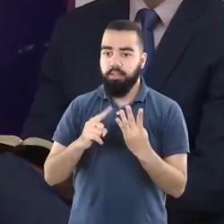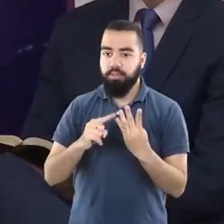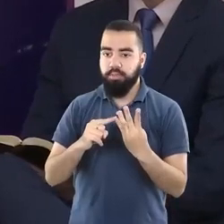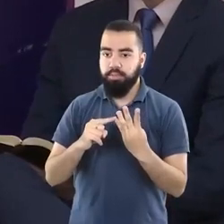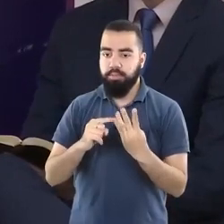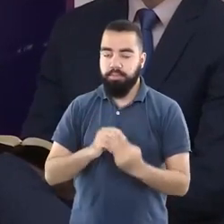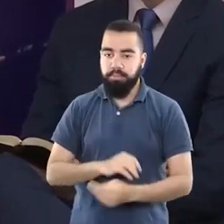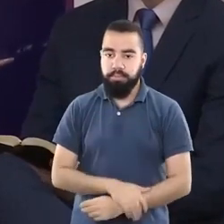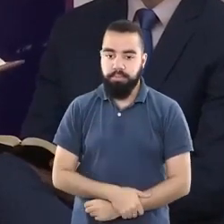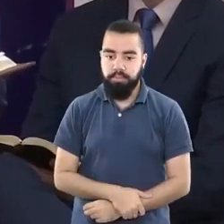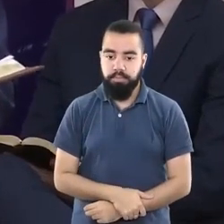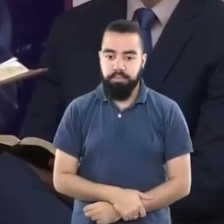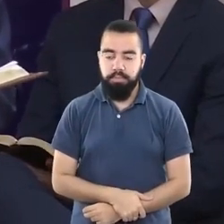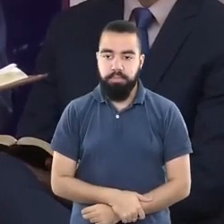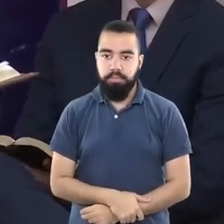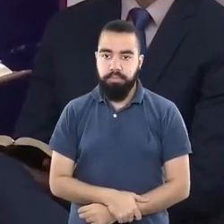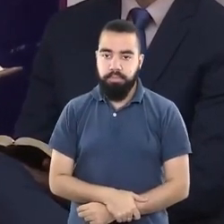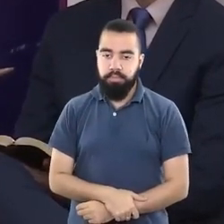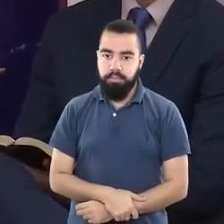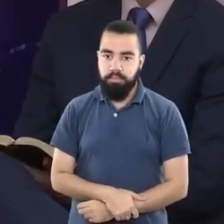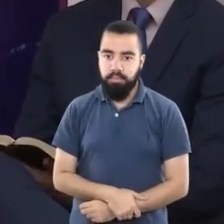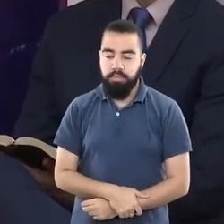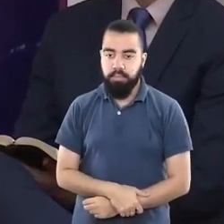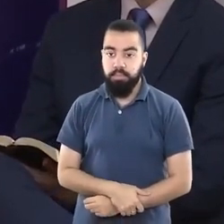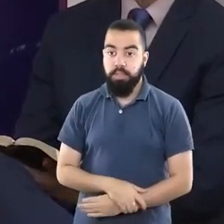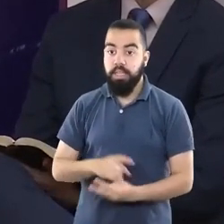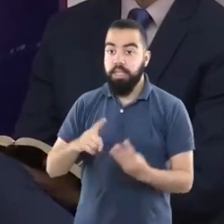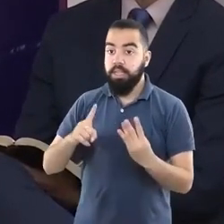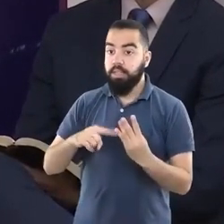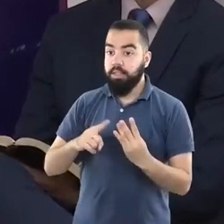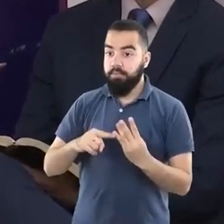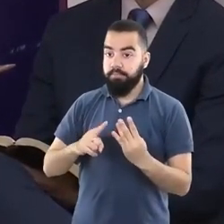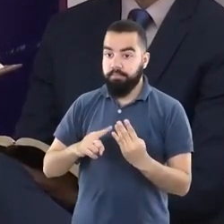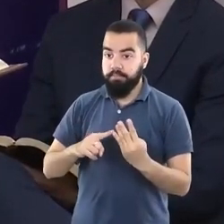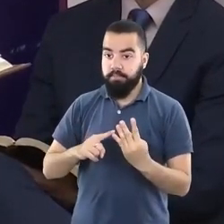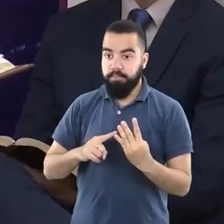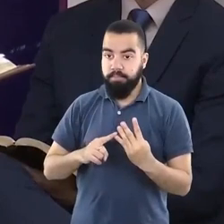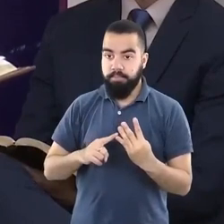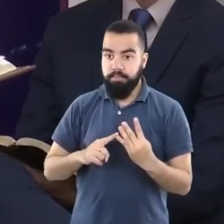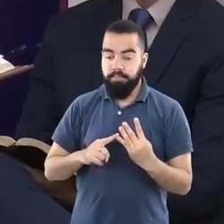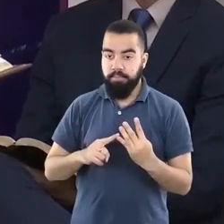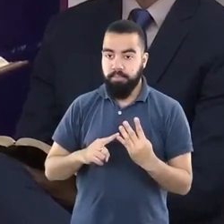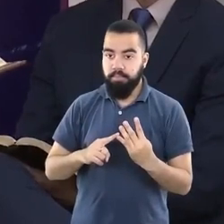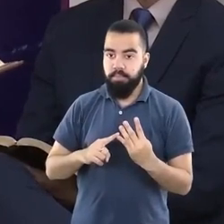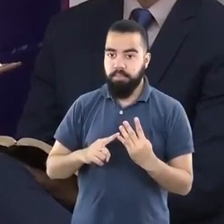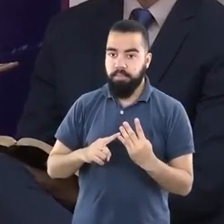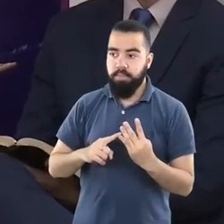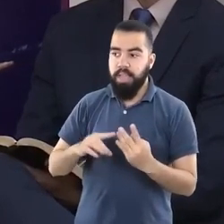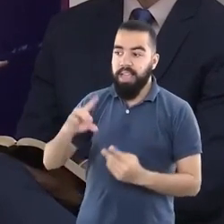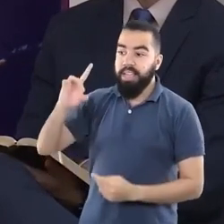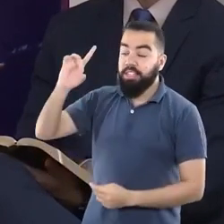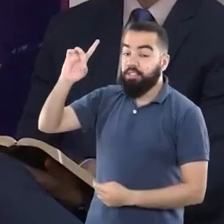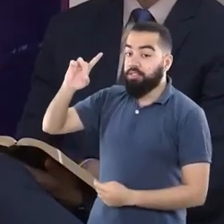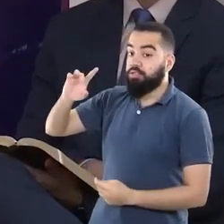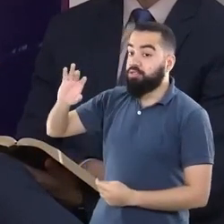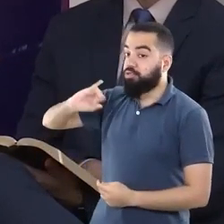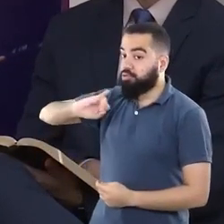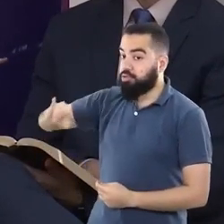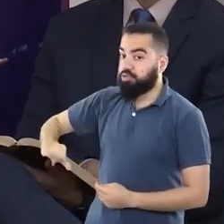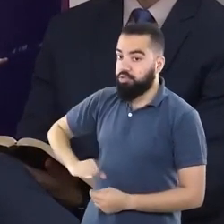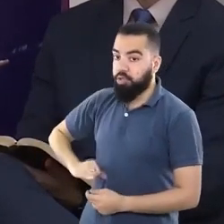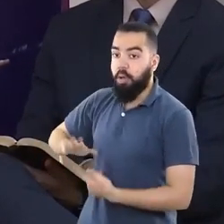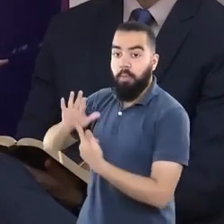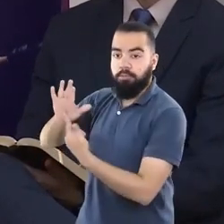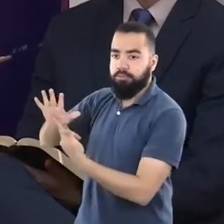não só isso, mas o seu limitado conhecimento do próprio Deus. Não só da vida, não só